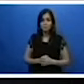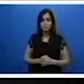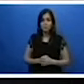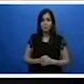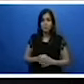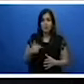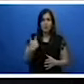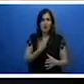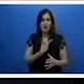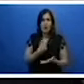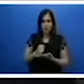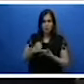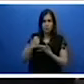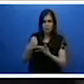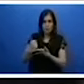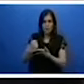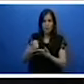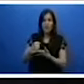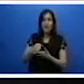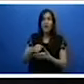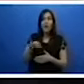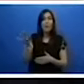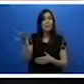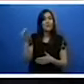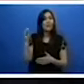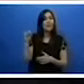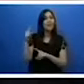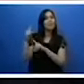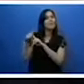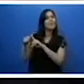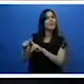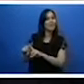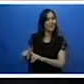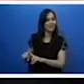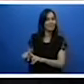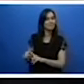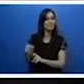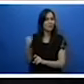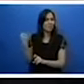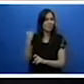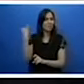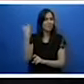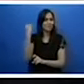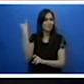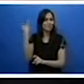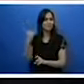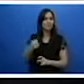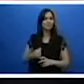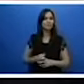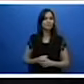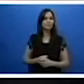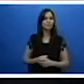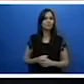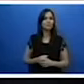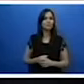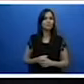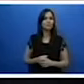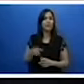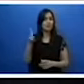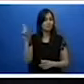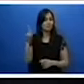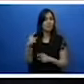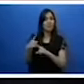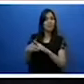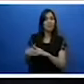Para nos auxiliar, nós vamos pegar nosso recurso, nosso repertório, guarda essa palavra, a tabuada